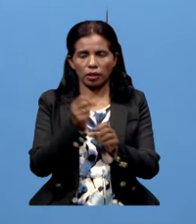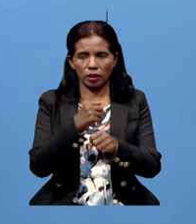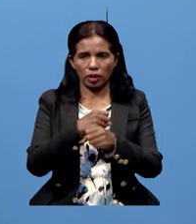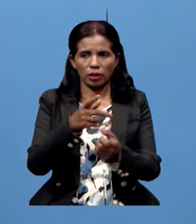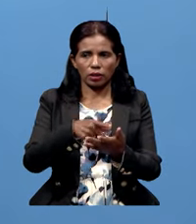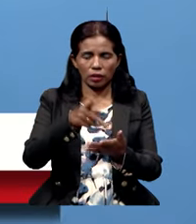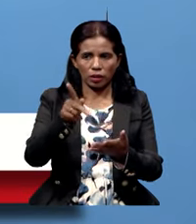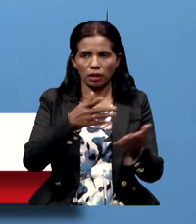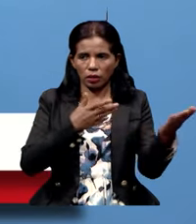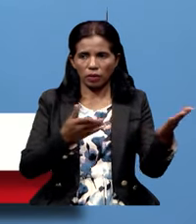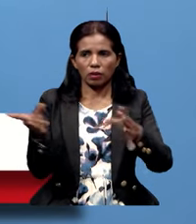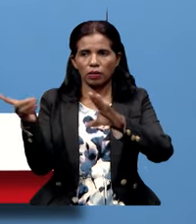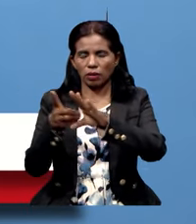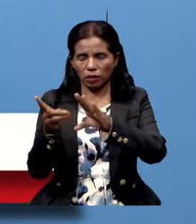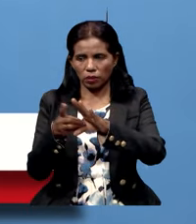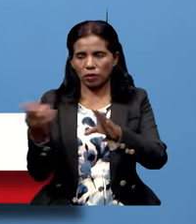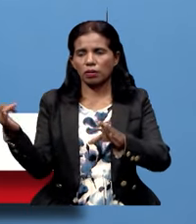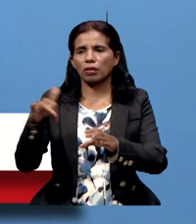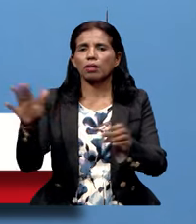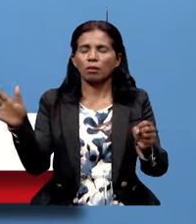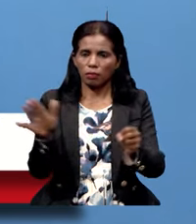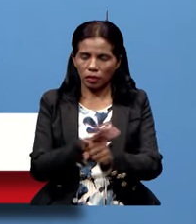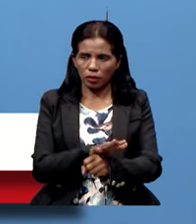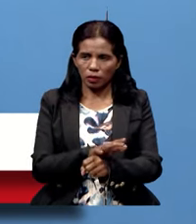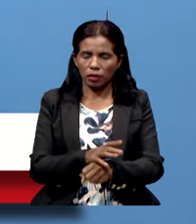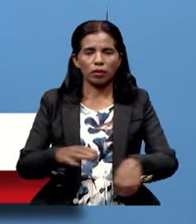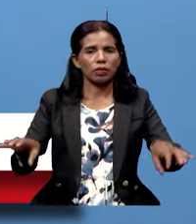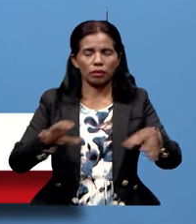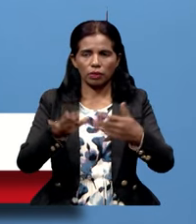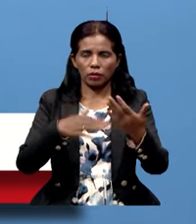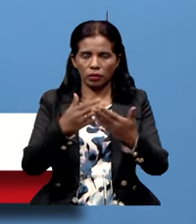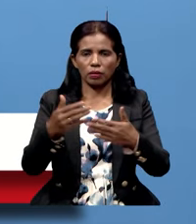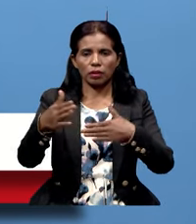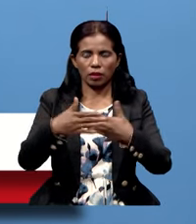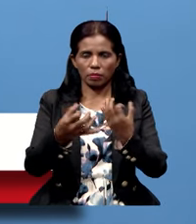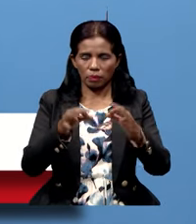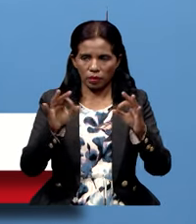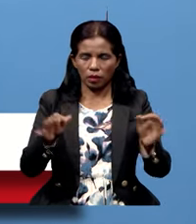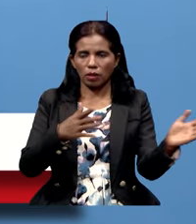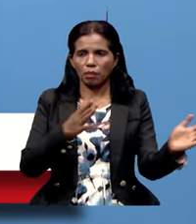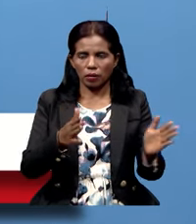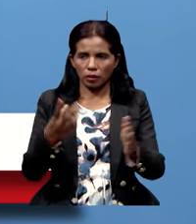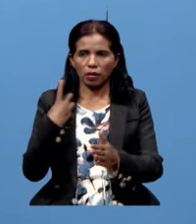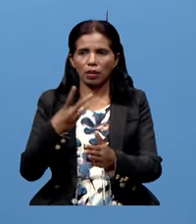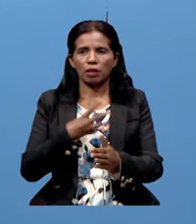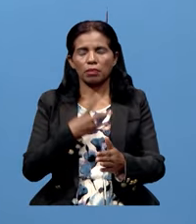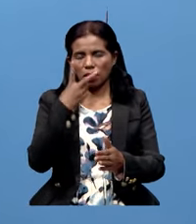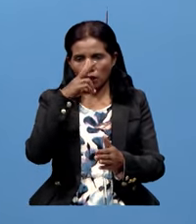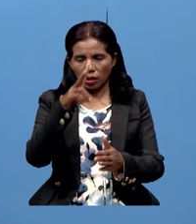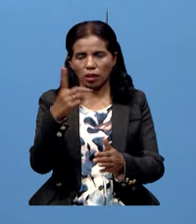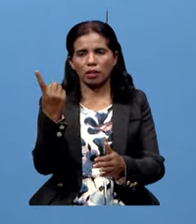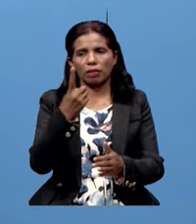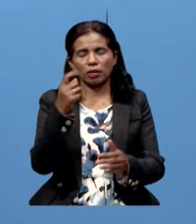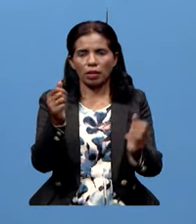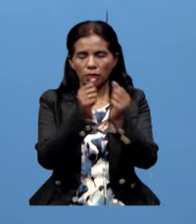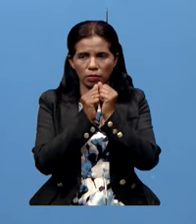o tem que ter o documento ser completo. E o serviço será né, tem que rematar. Então, o processo será né, na melhor na companhia, a moto